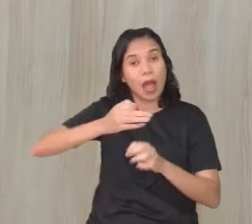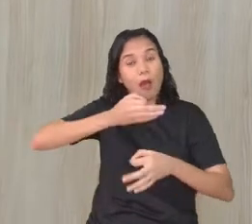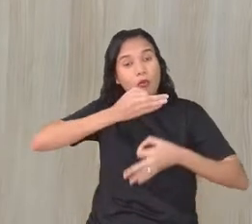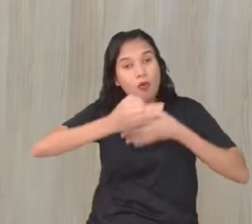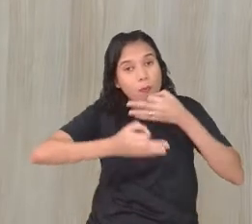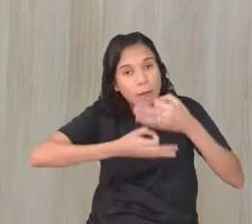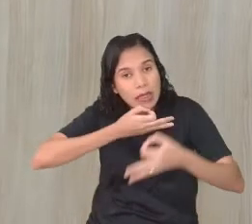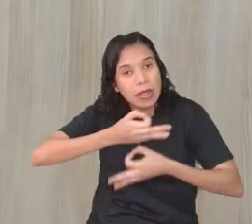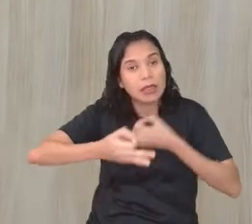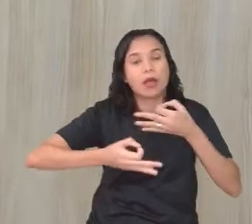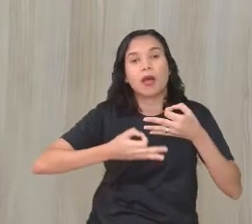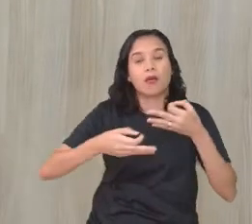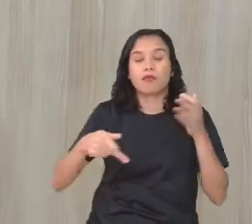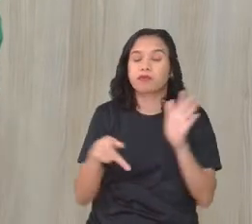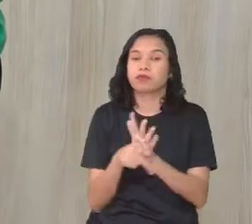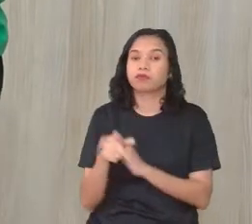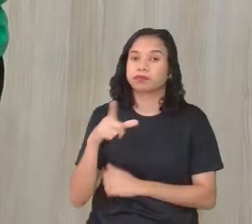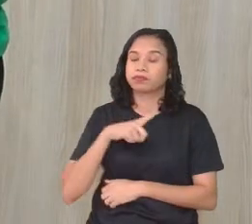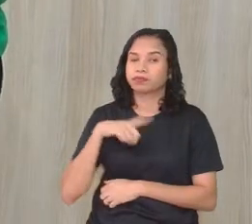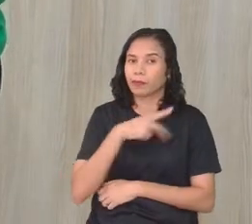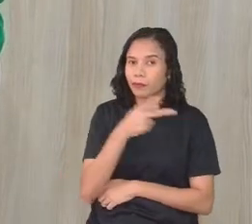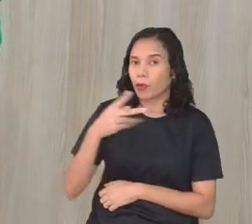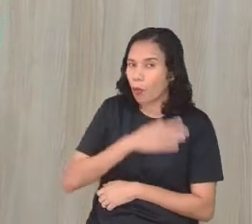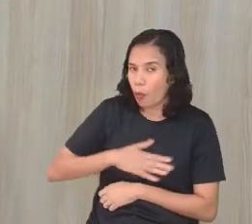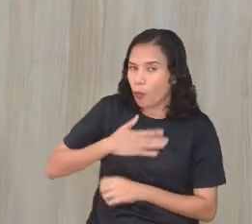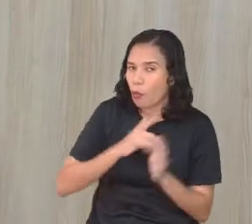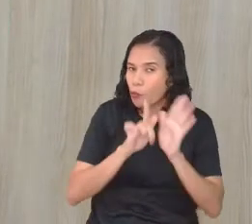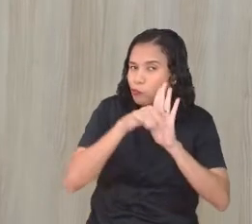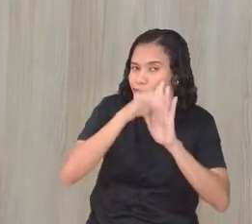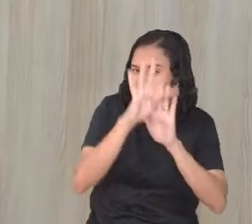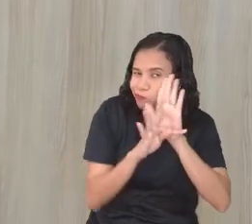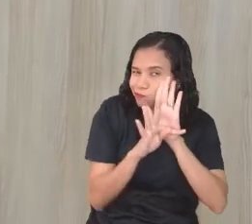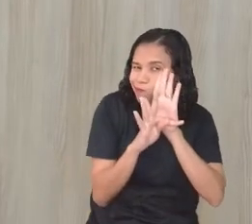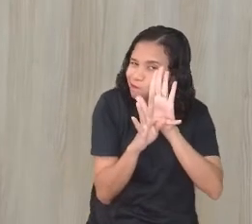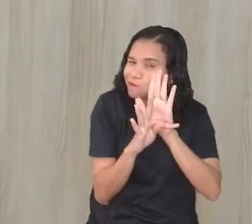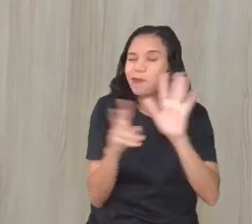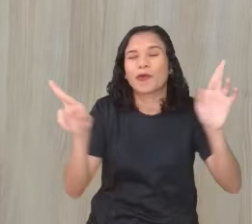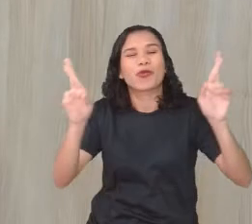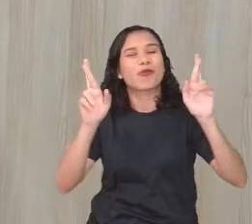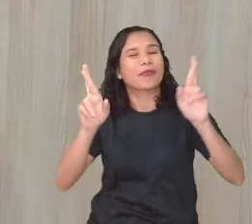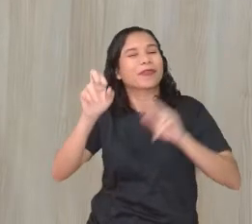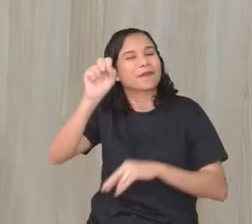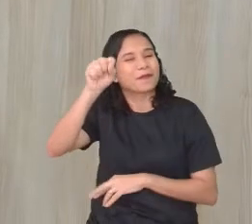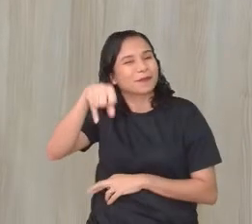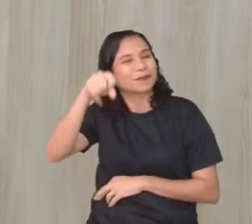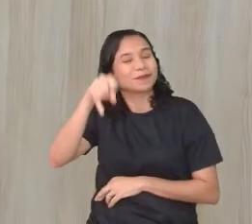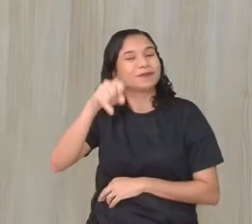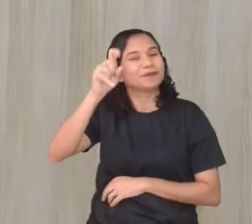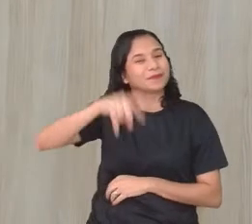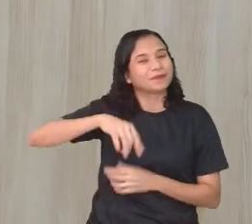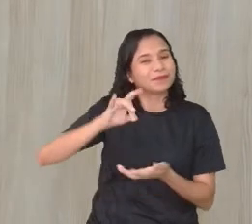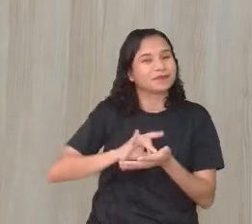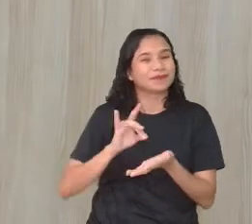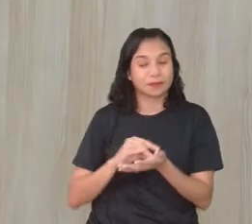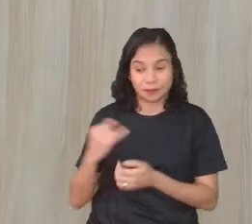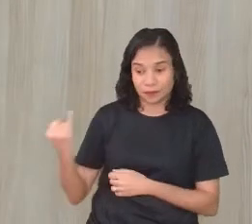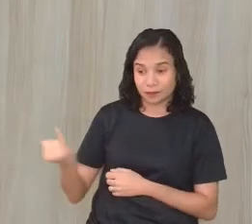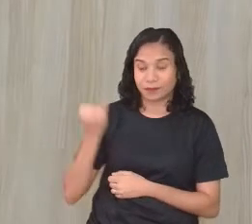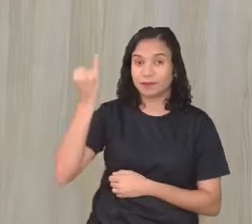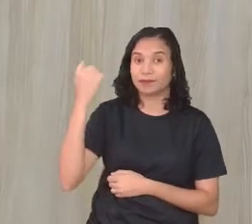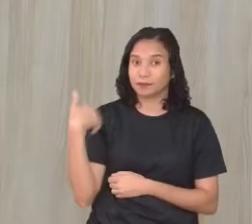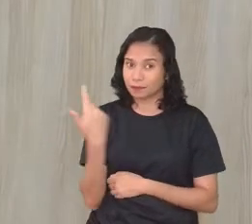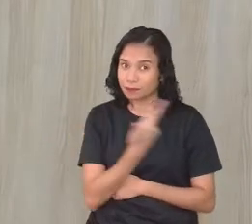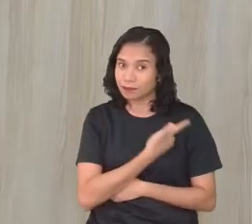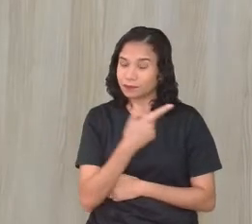de opinião. E aí, vocês gostam desse gênero textual? Espero que sim, pois é muito importante, não é,